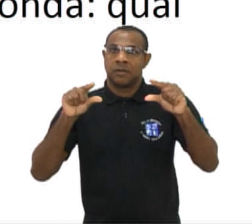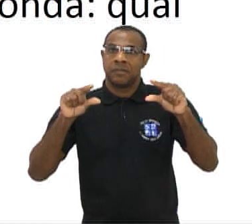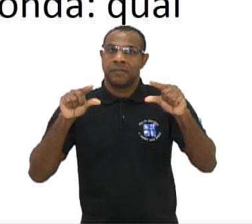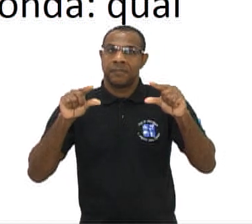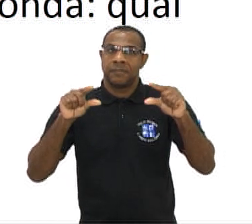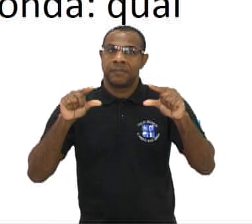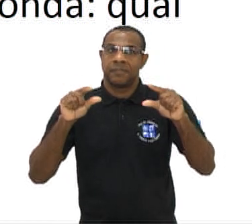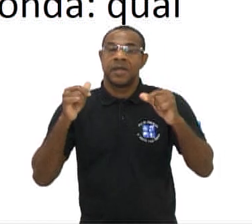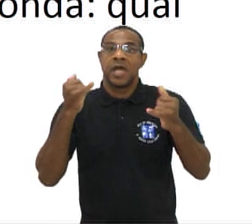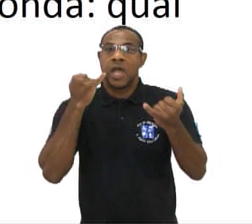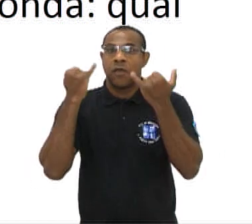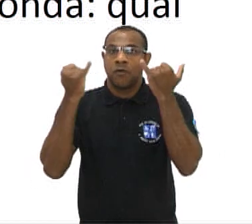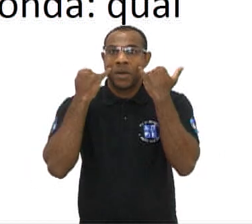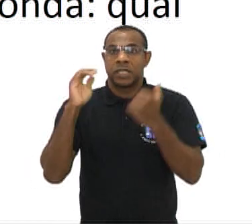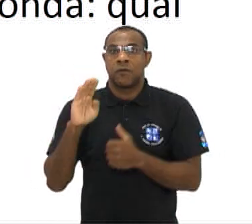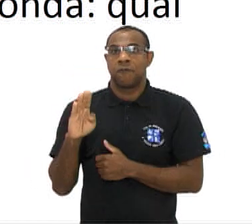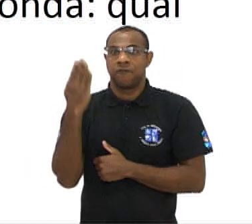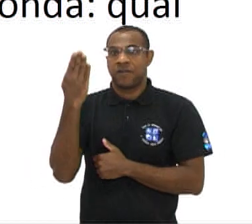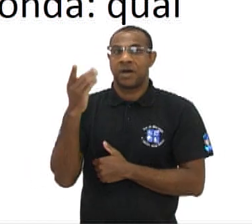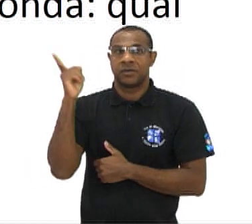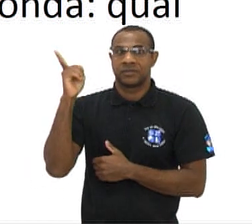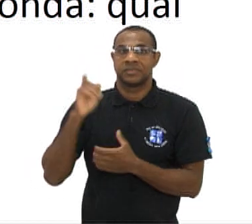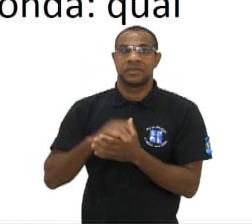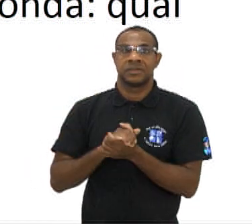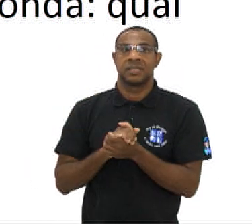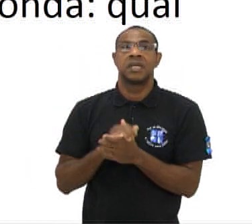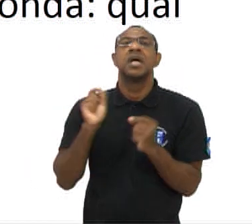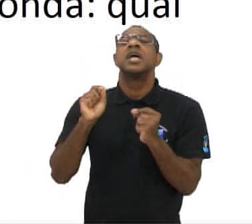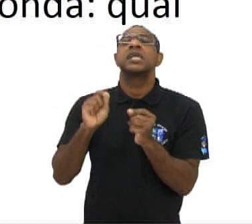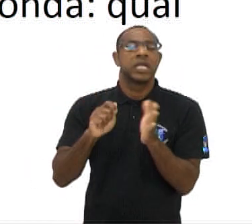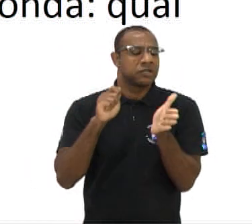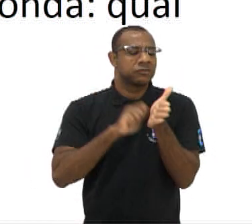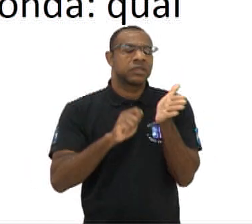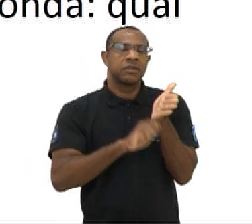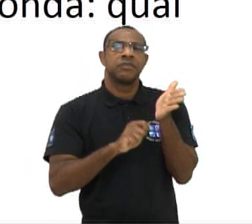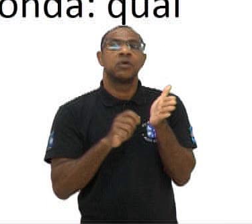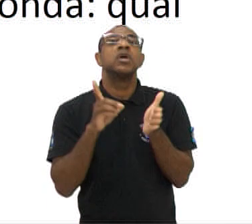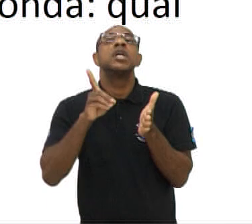ao fenômeno slow news, quem escreveu e a data.